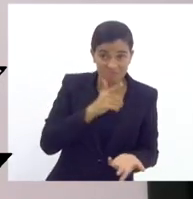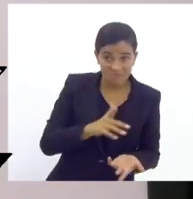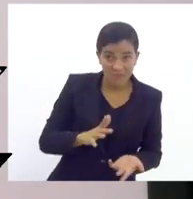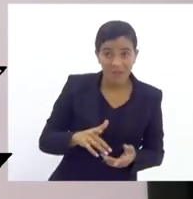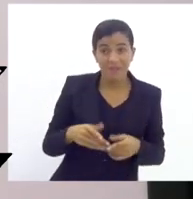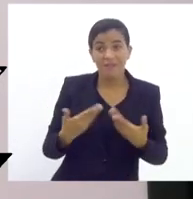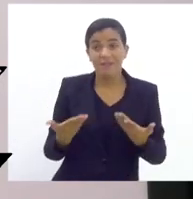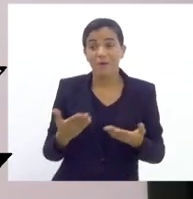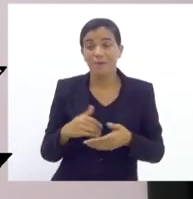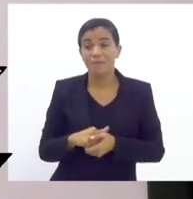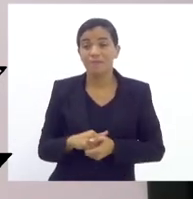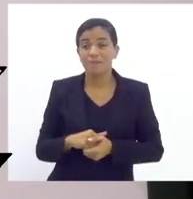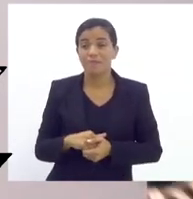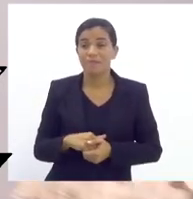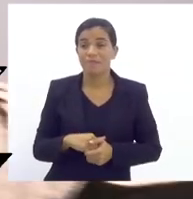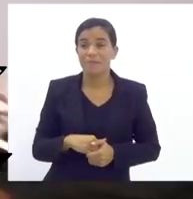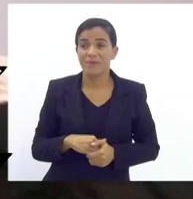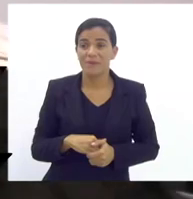então